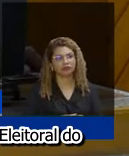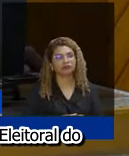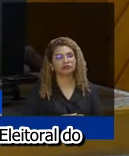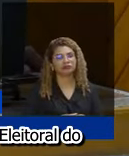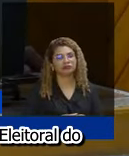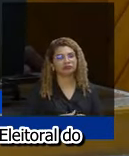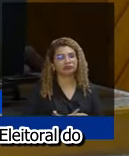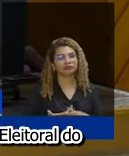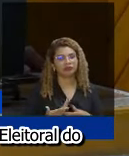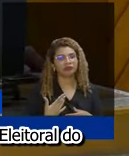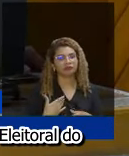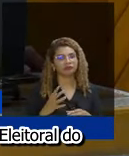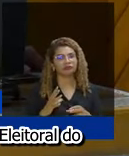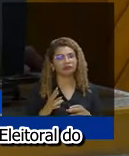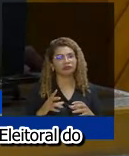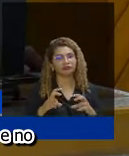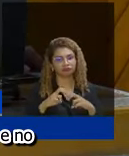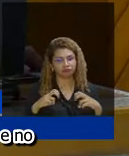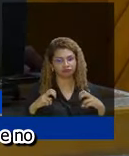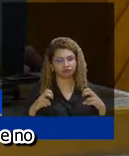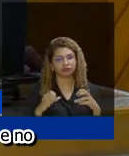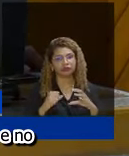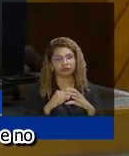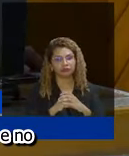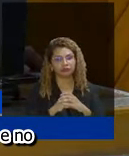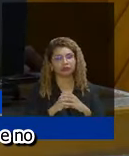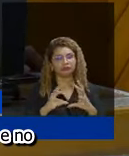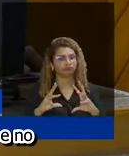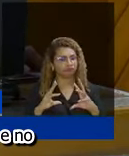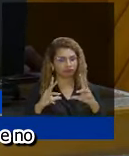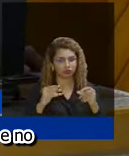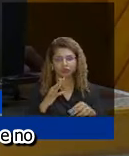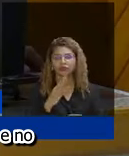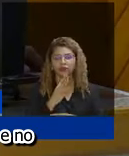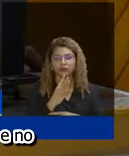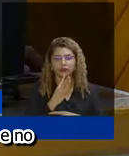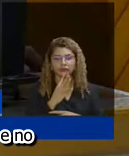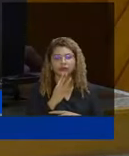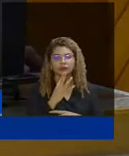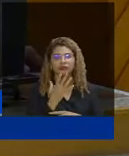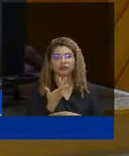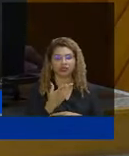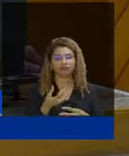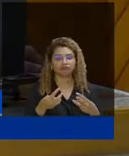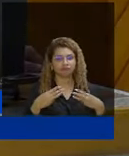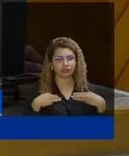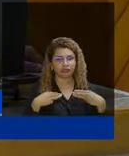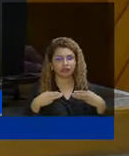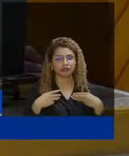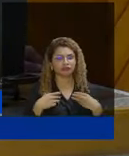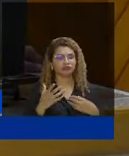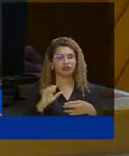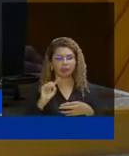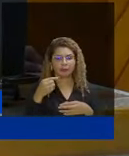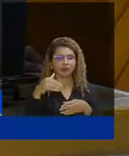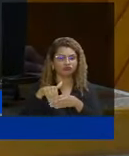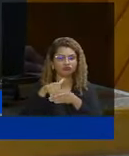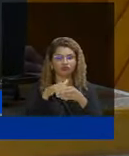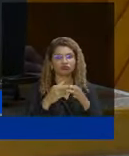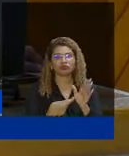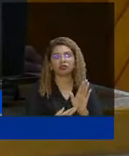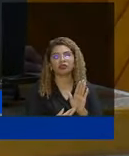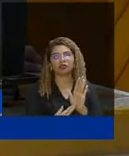resultado. O Tribunal Regional Eleitoral do Amapá, unanimidade, conheceu dos embargos e, no mérito, após o voto do